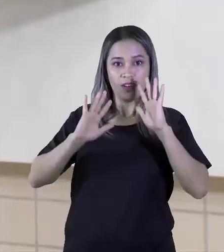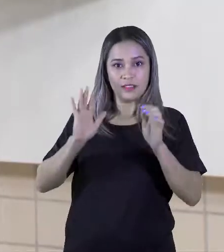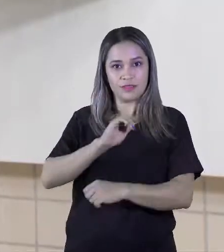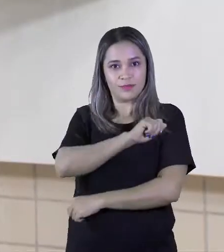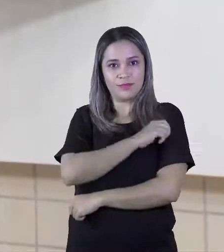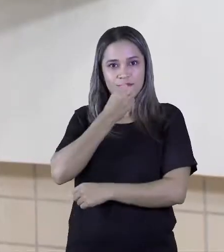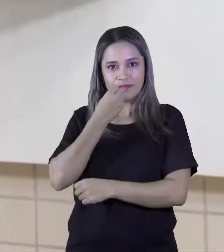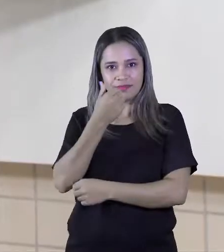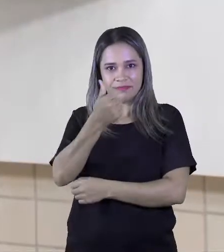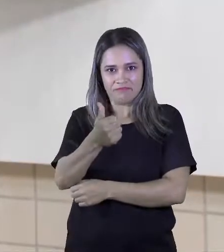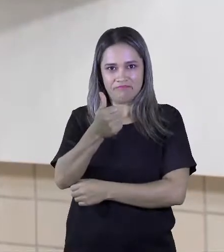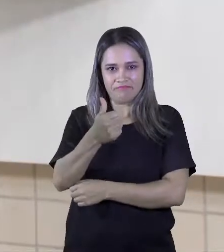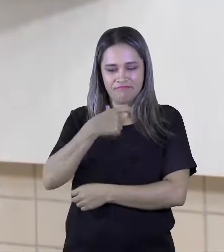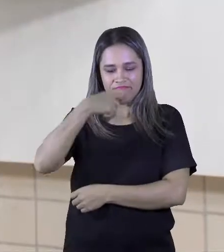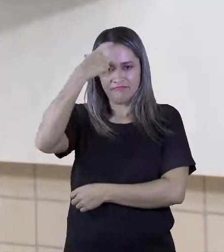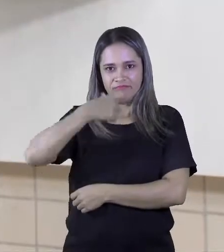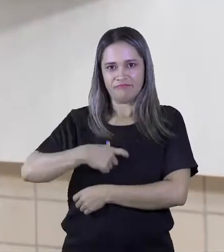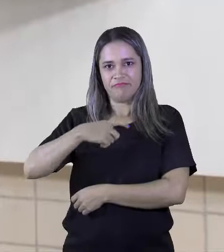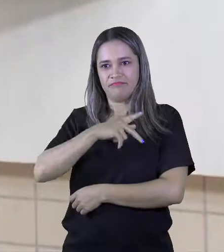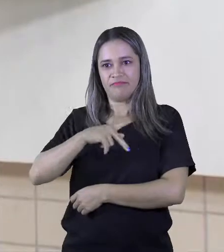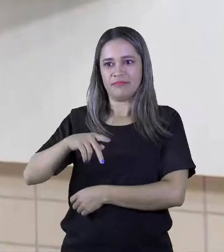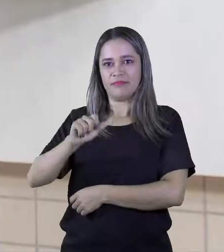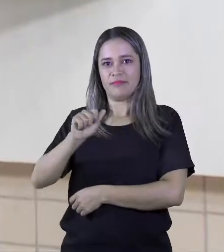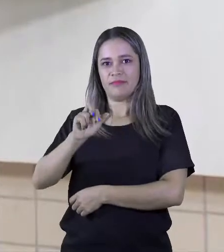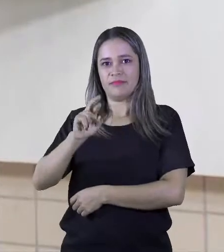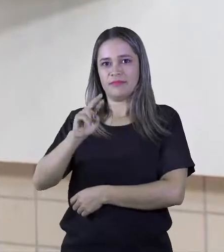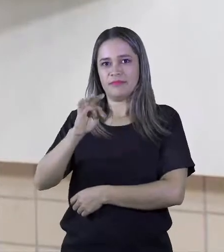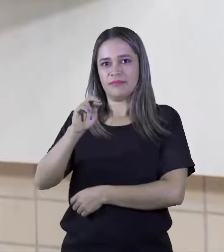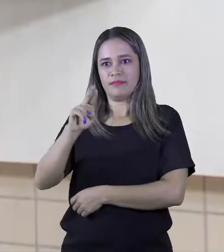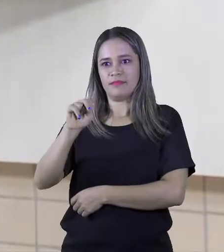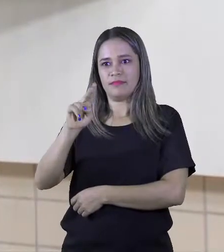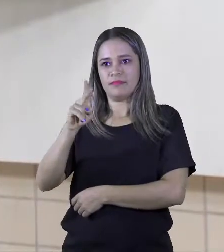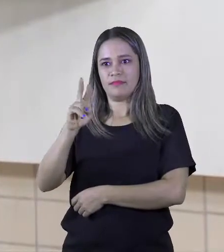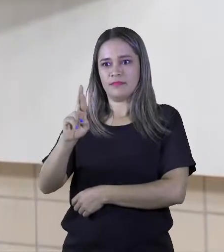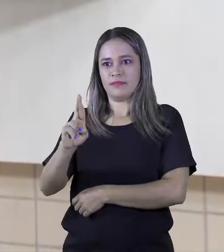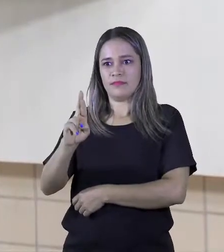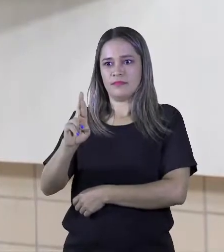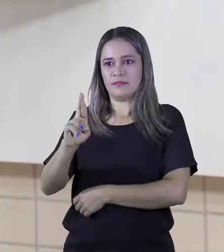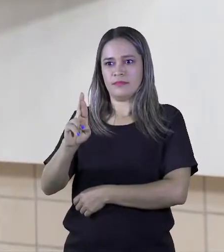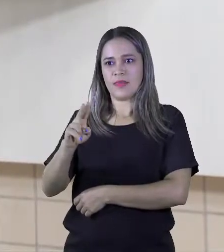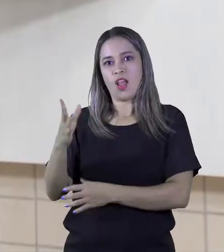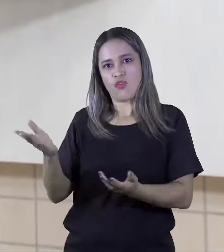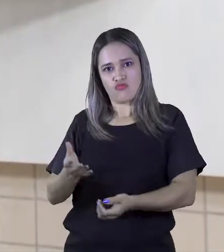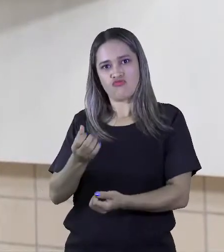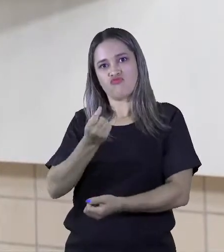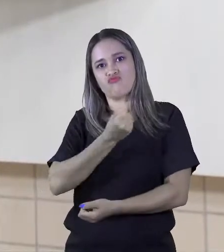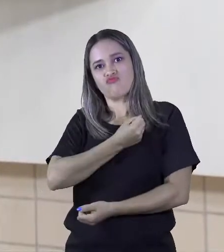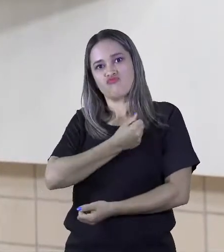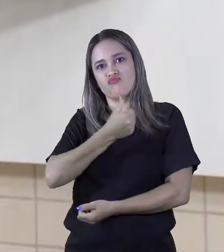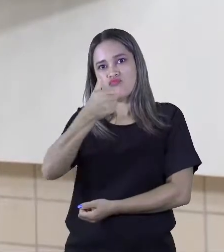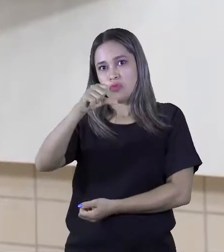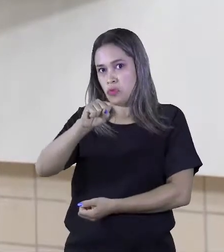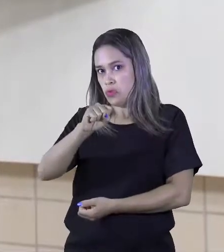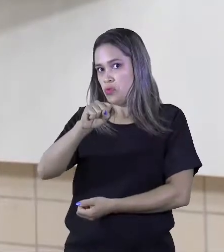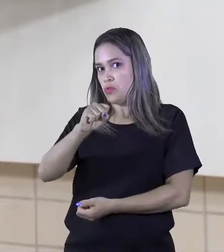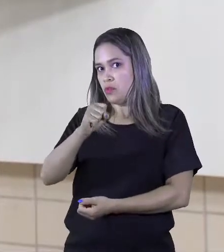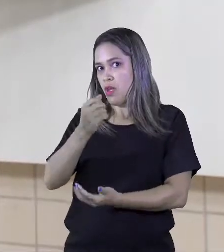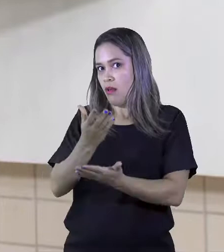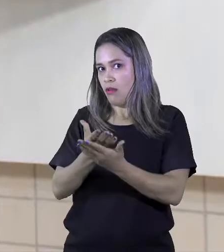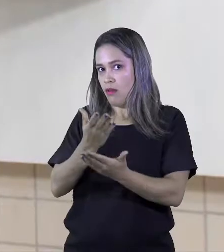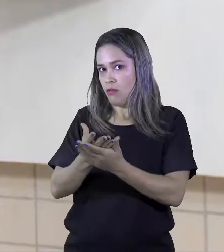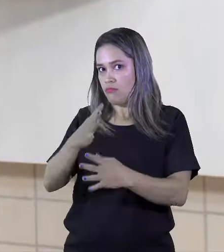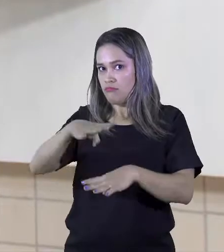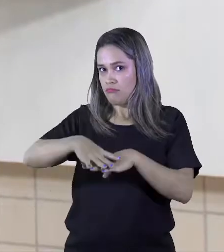alunos, tudo bem? Eu sou o professor Arthur Batista e hoje nós estamos na aula de número 18 da disciplina de Matemática com os alunos do 7º